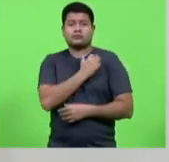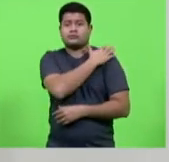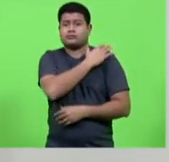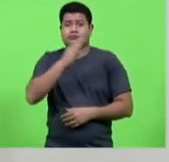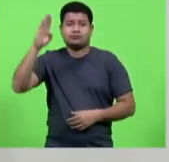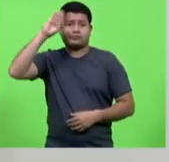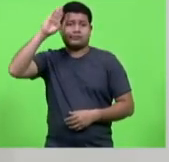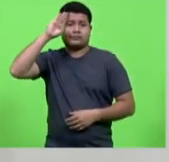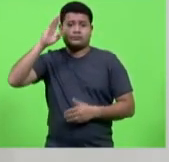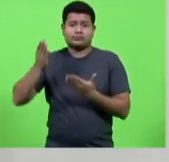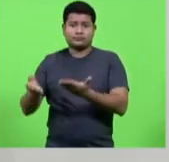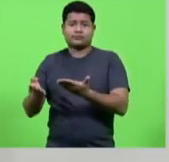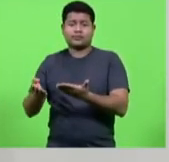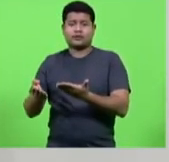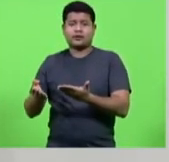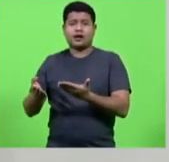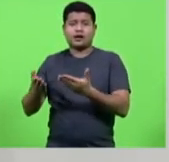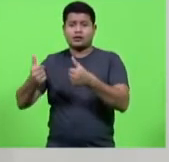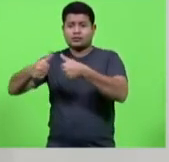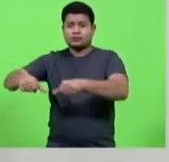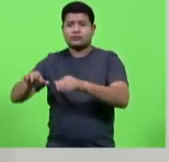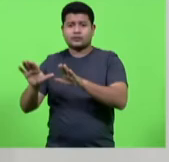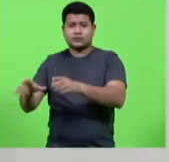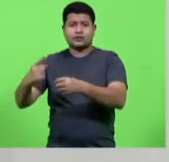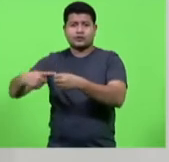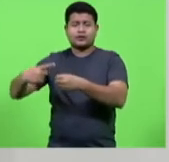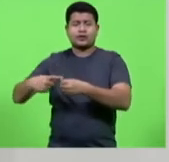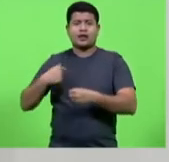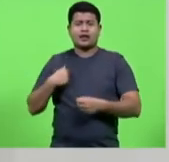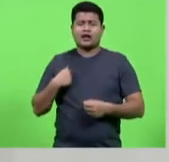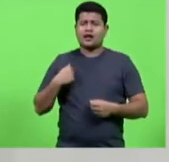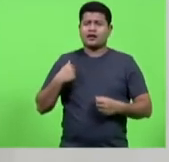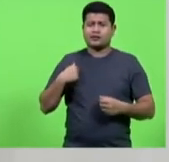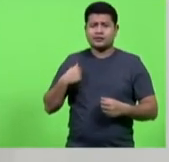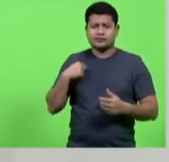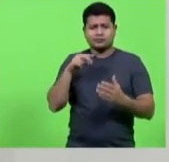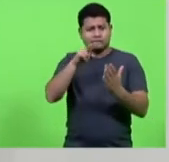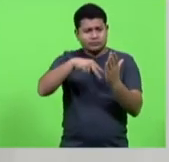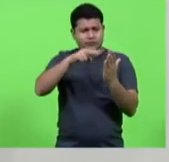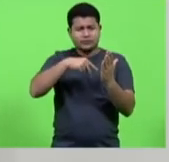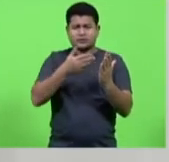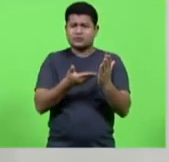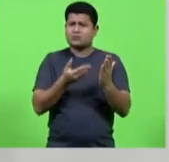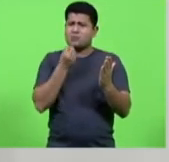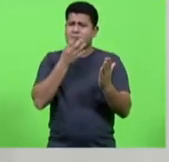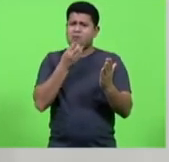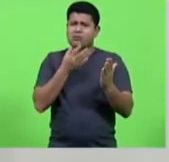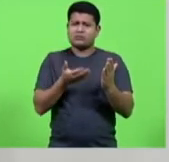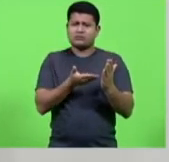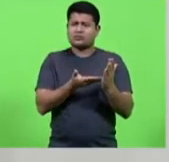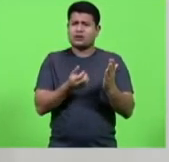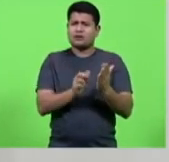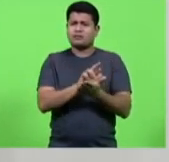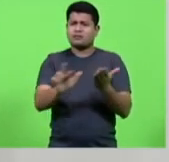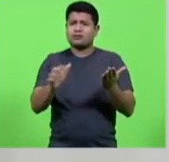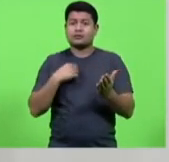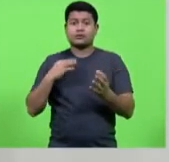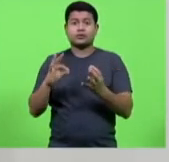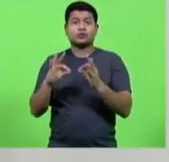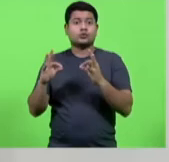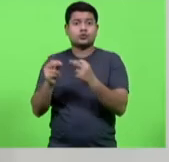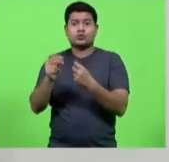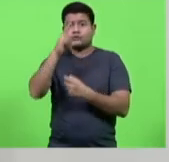fico me perguntando, Gessé, o que está sendo feito com esses recursos? Porque é o seguinte, a gente olha lá, toda a prefeitura, deputado Kennedy,